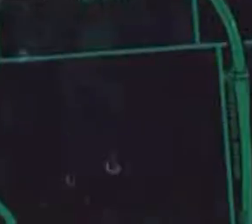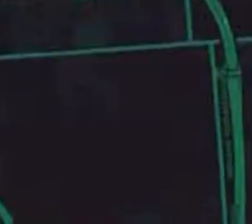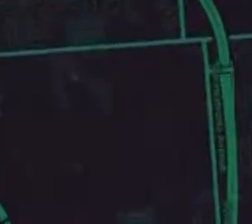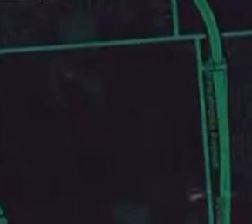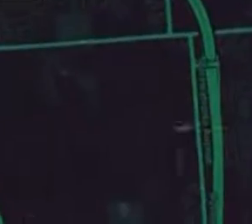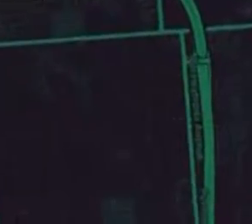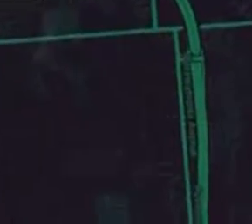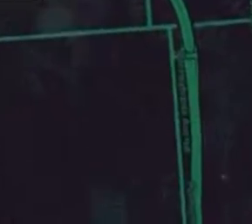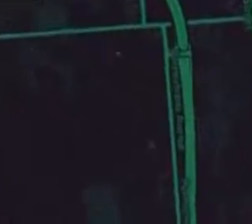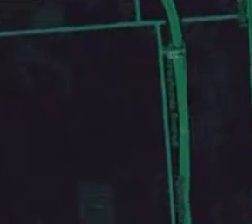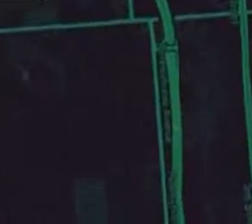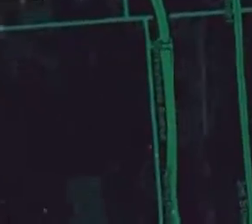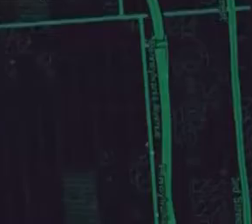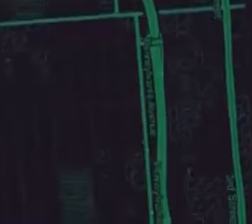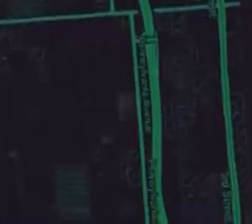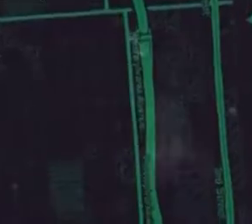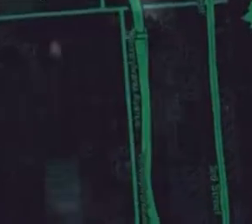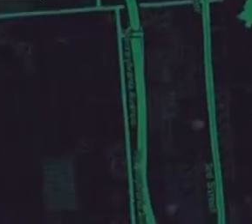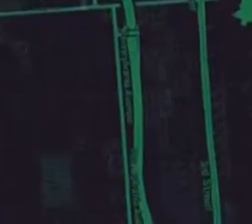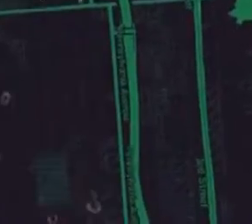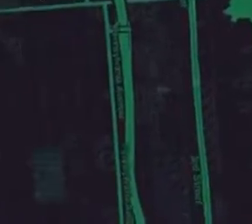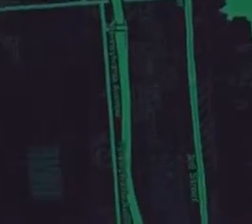E aí